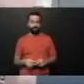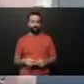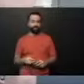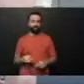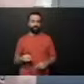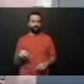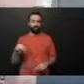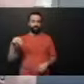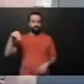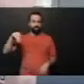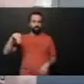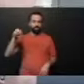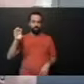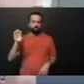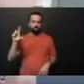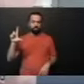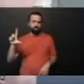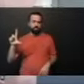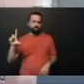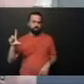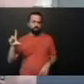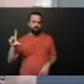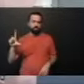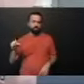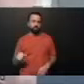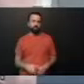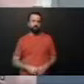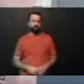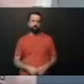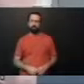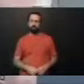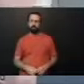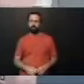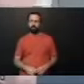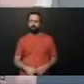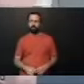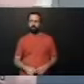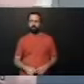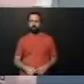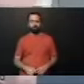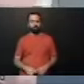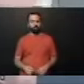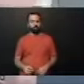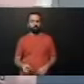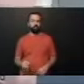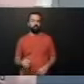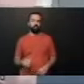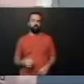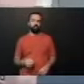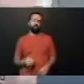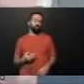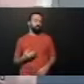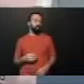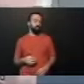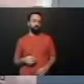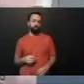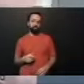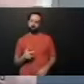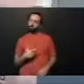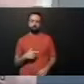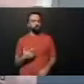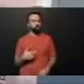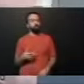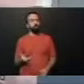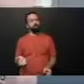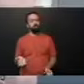gostoso, hein? Mel, super saudável, né? Mas se você não tiver um mel na sua casa, não tem problema, não é